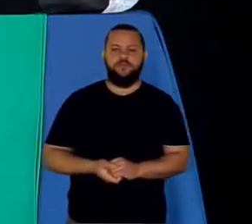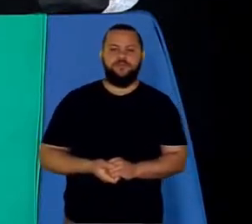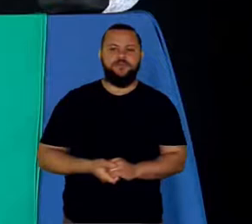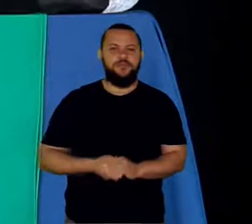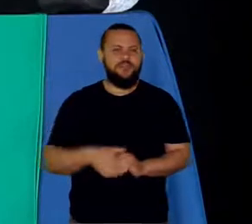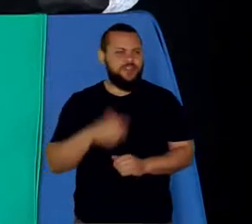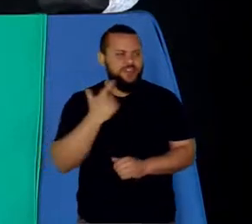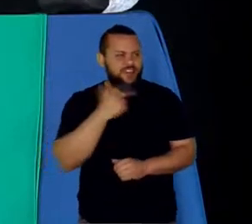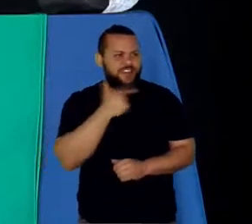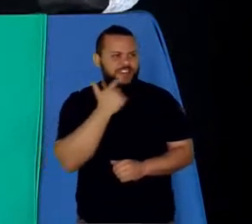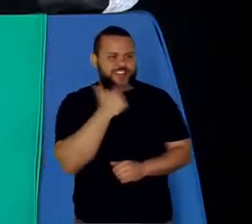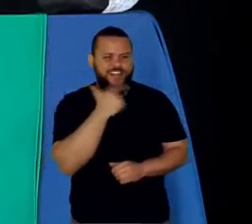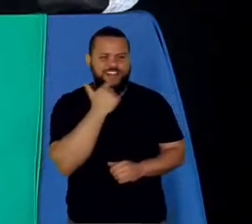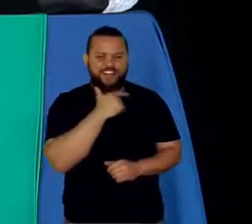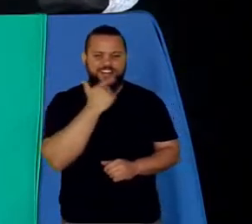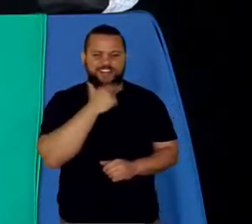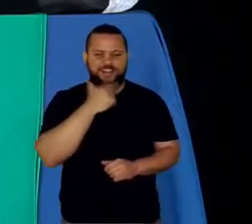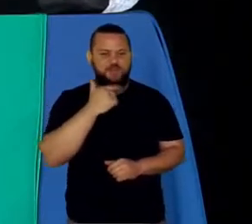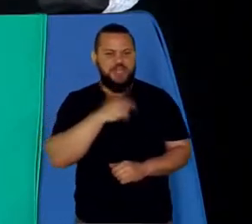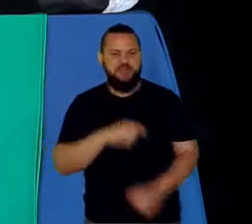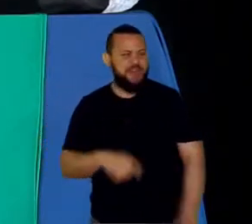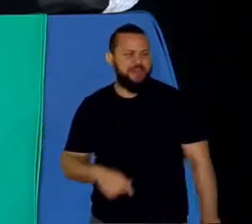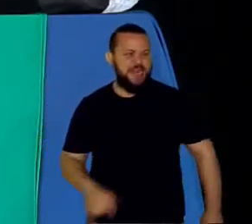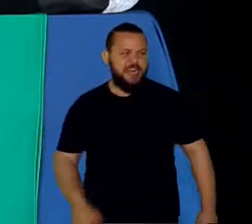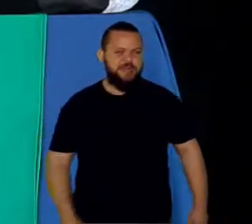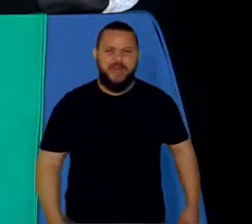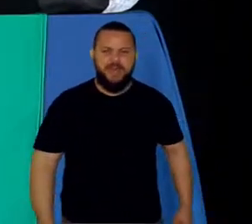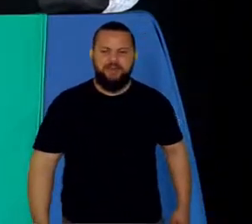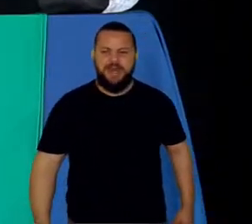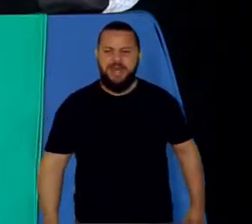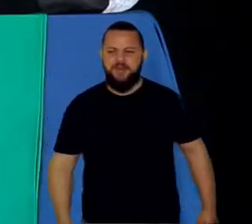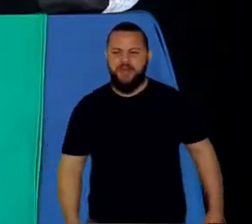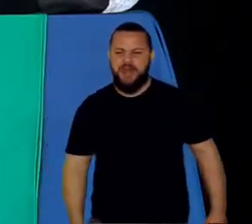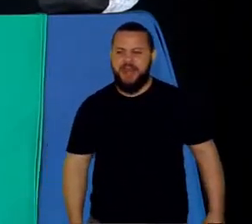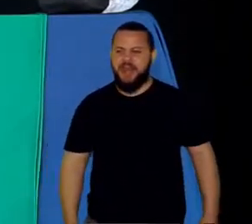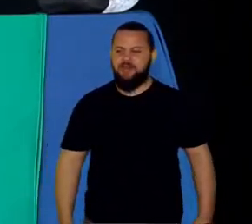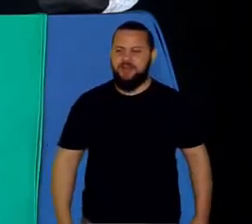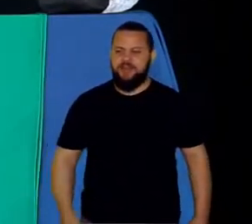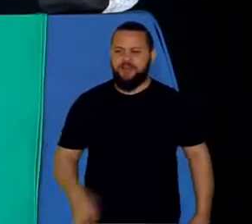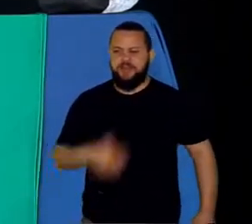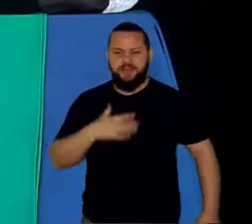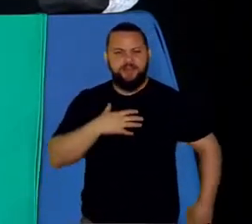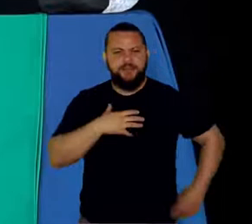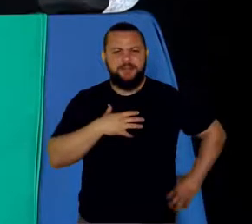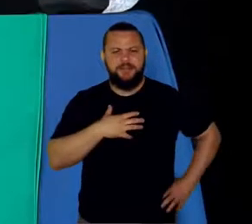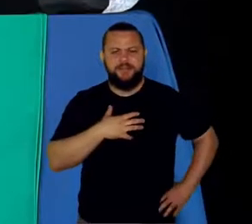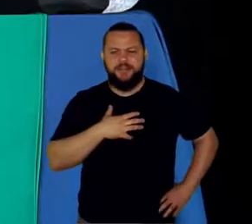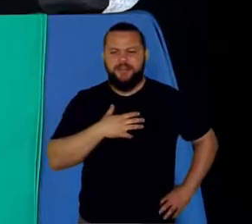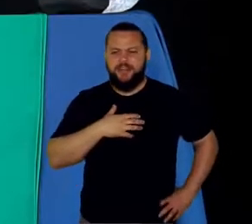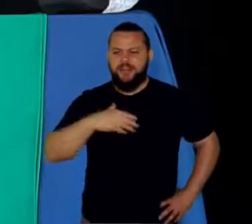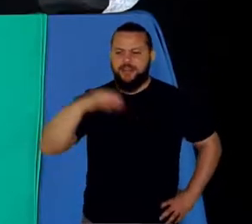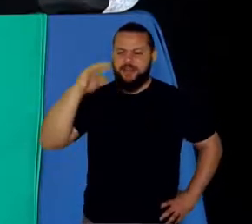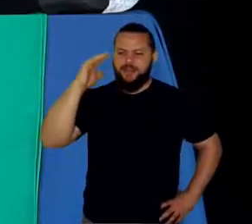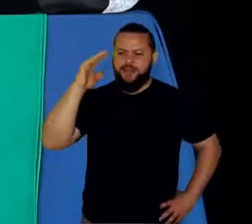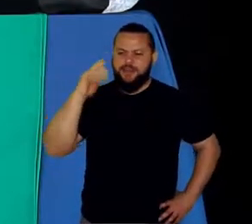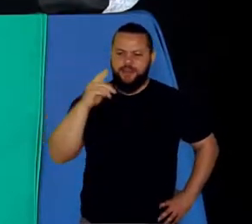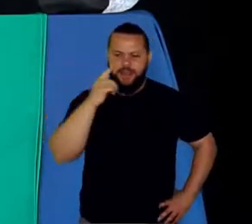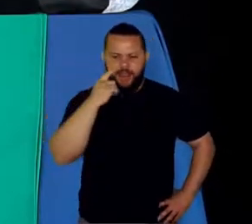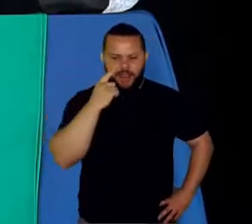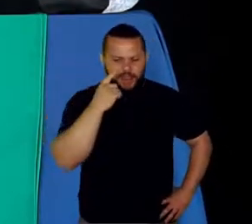Ah. Ah, ó.